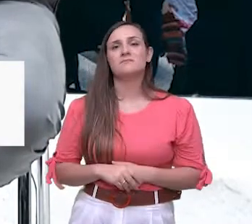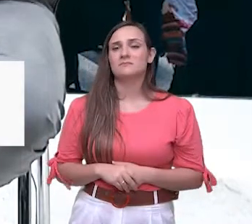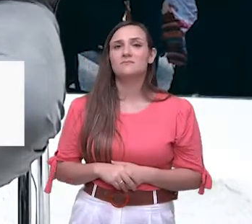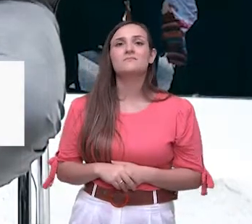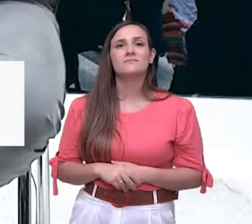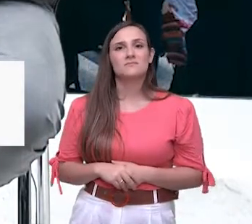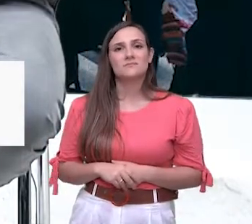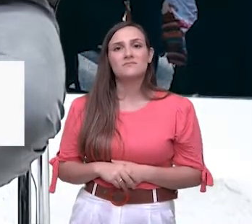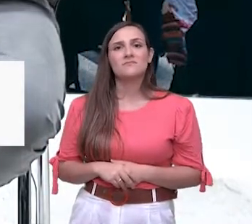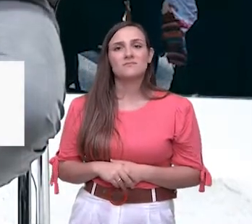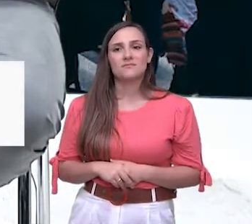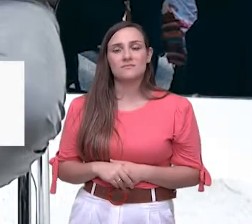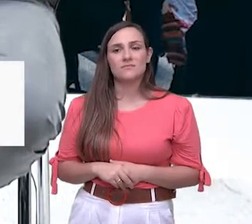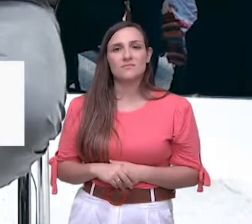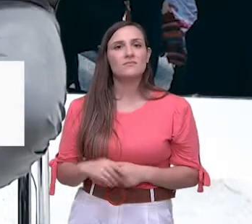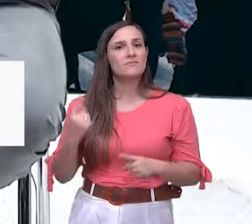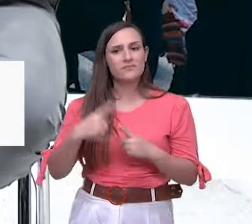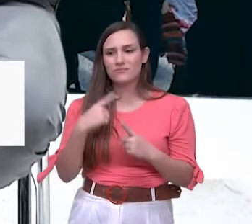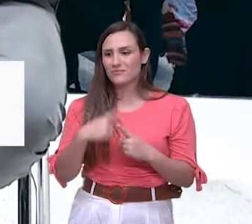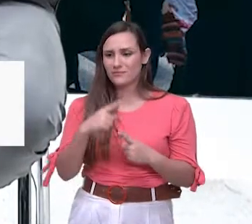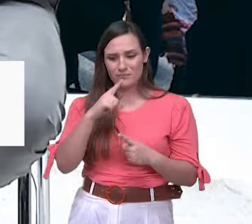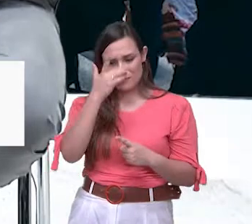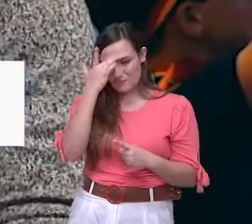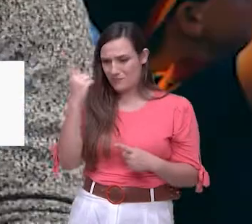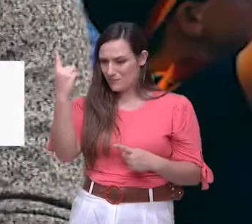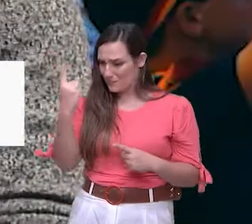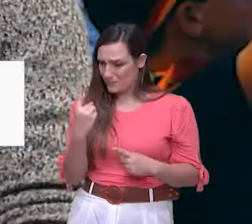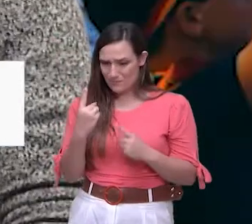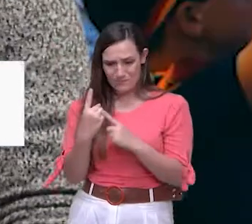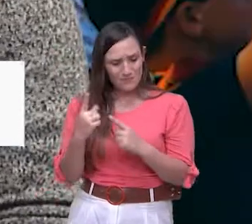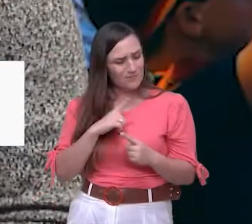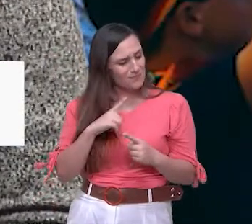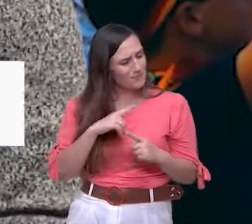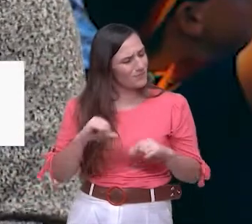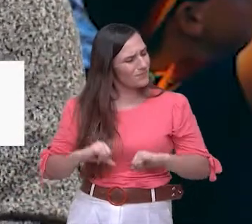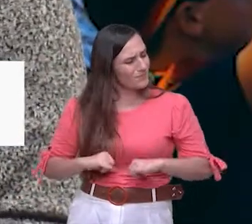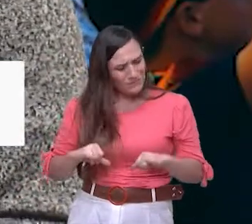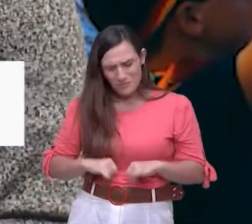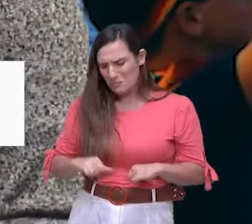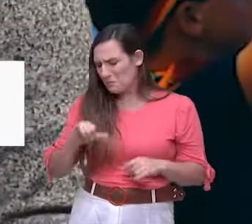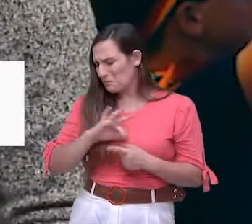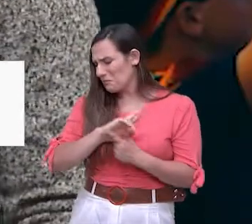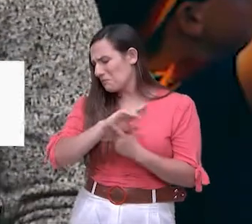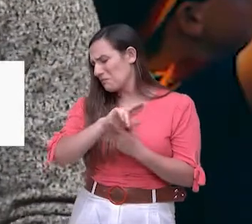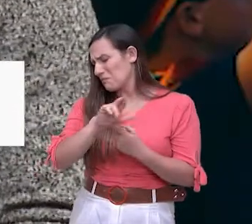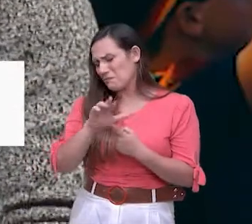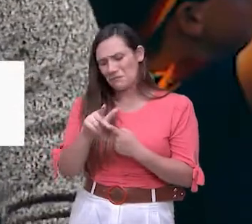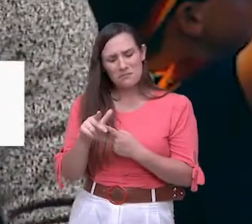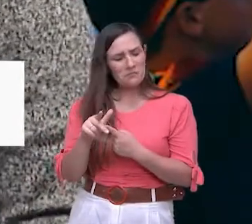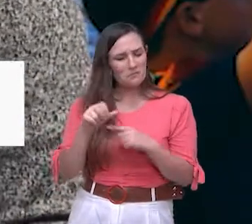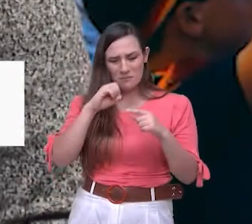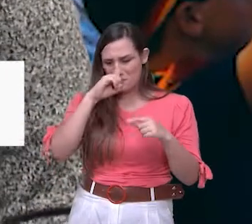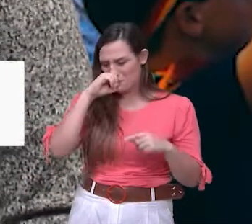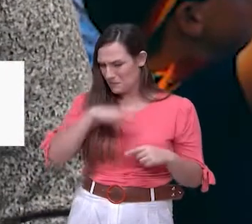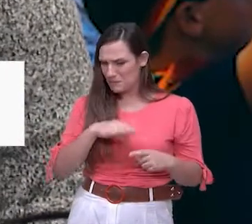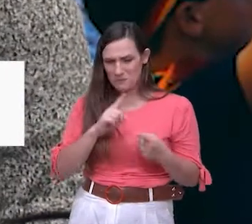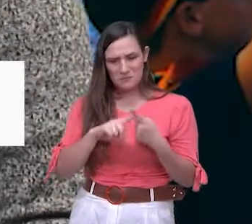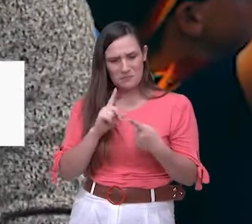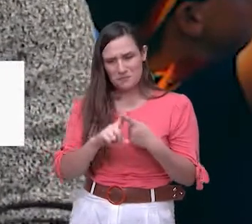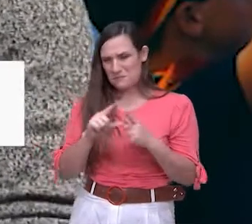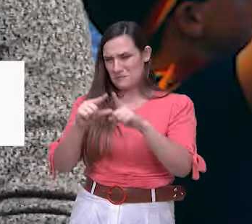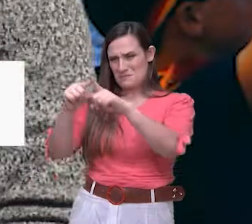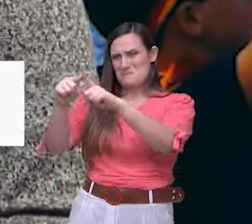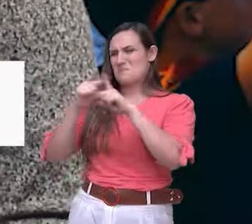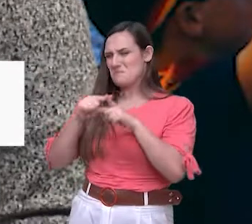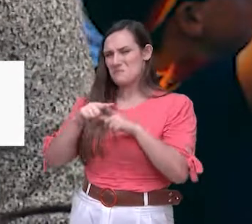população que vive múltiplas violências e quando chegar a situação da violência física a violência da ameaça